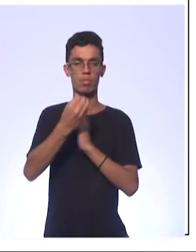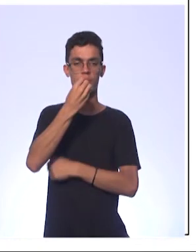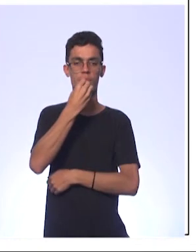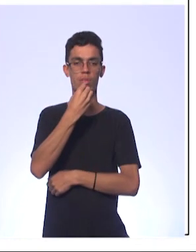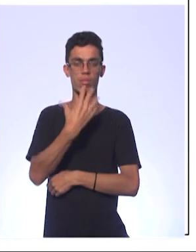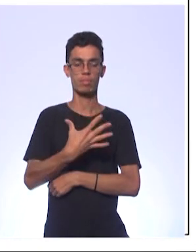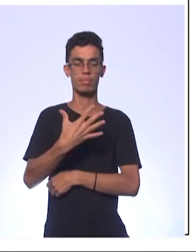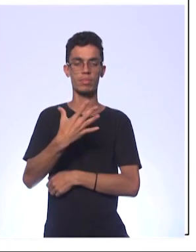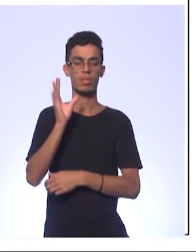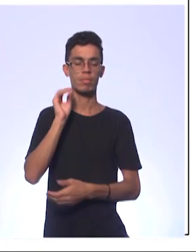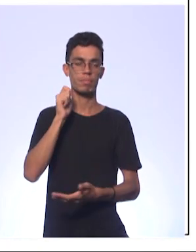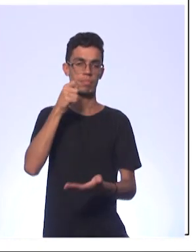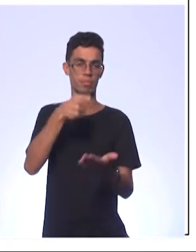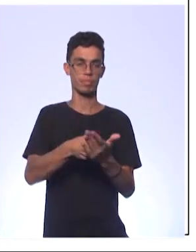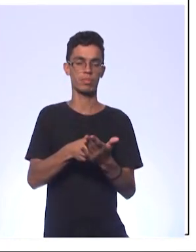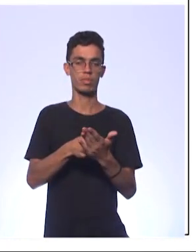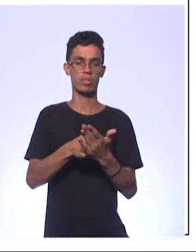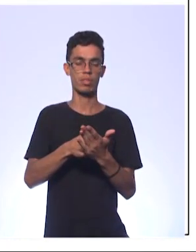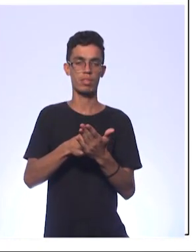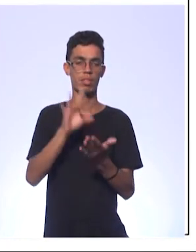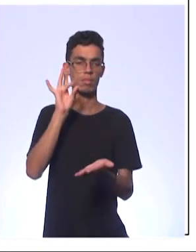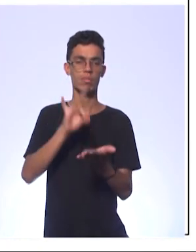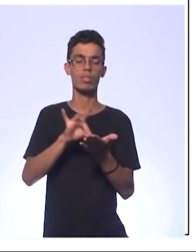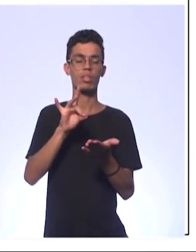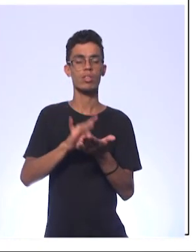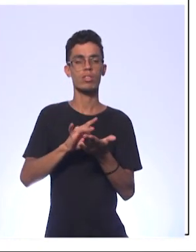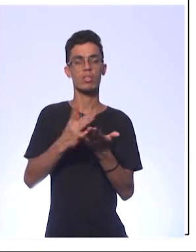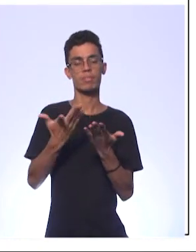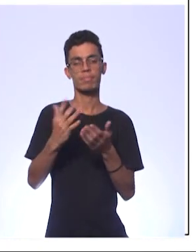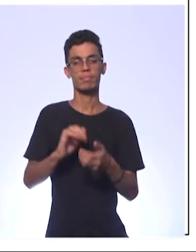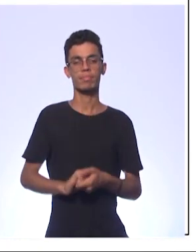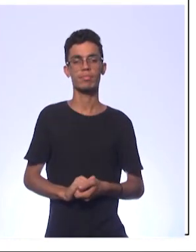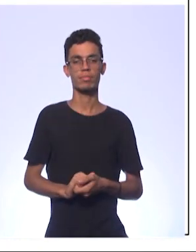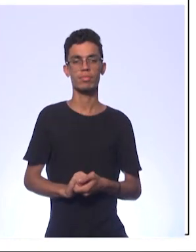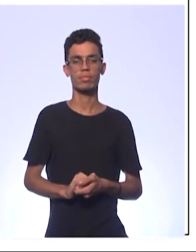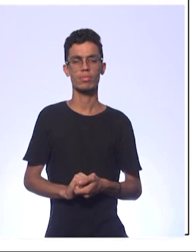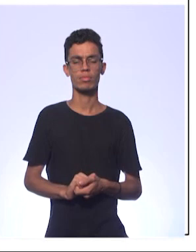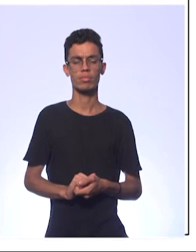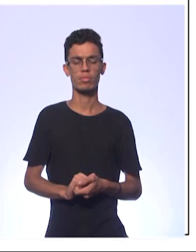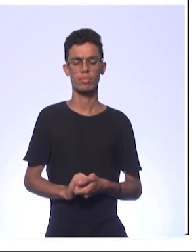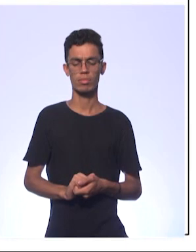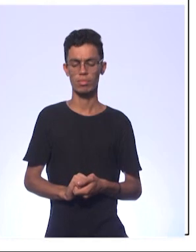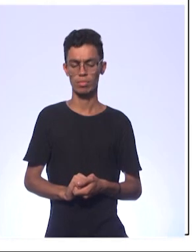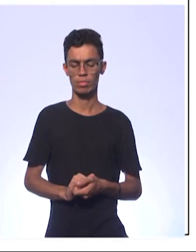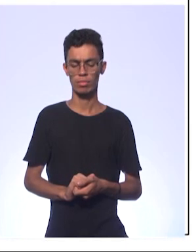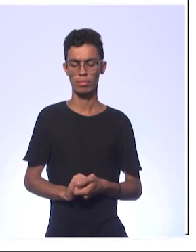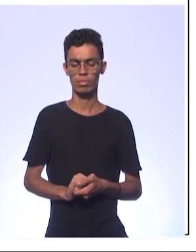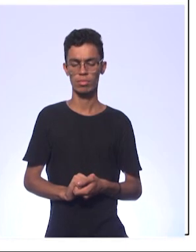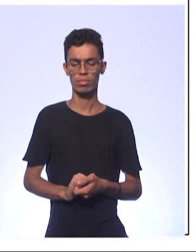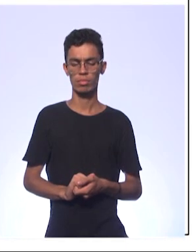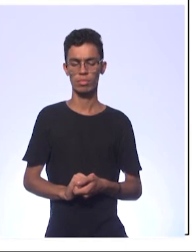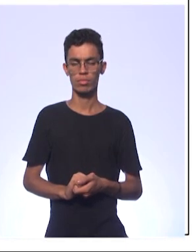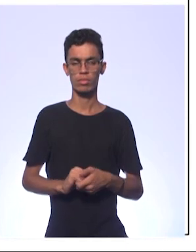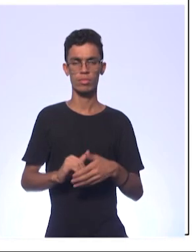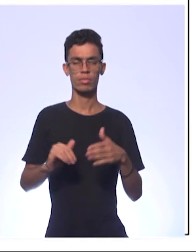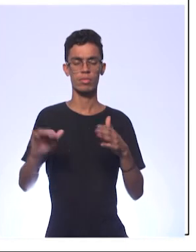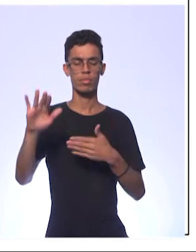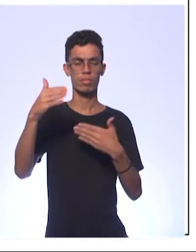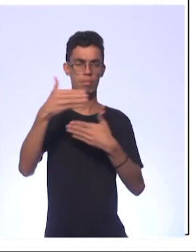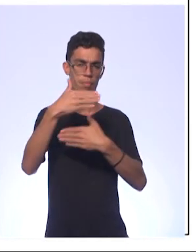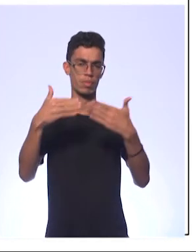uma afirmação baseada em fatos, né? No caso, é o que o lobo não faz. Pode passar, por